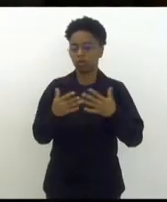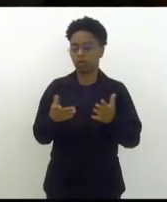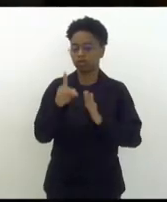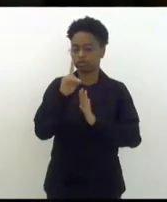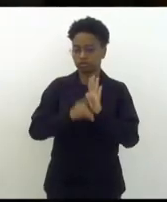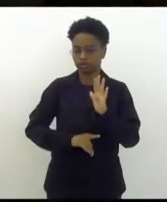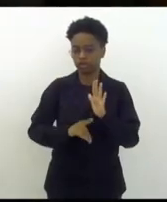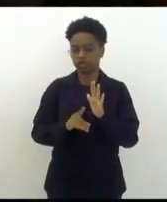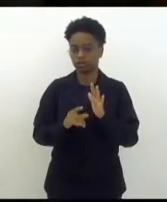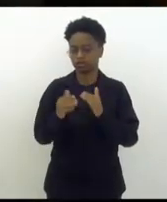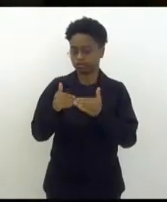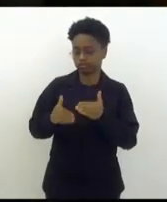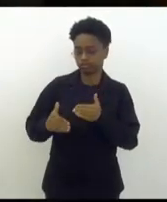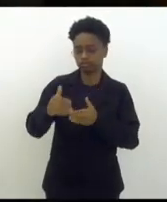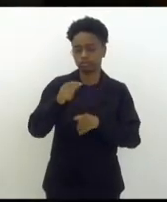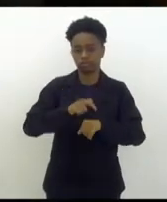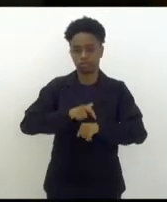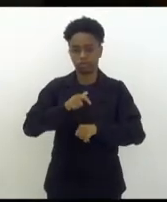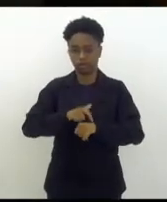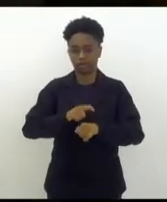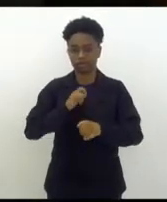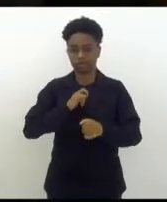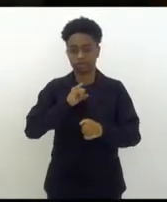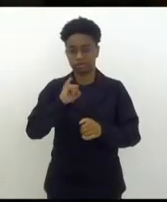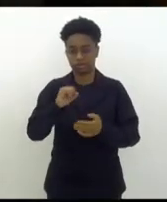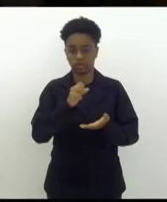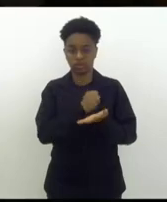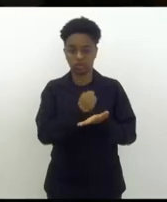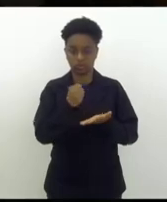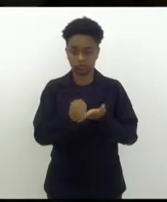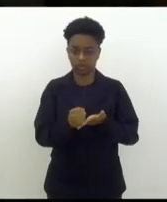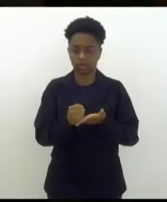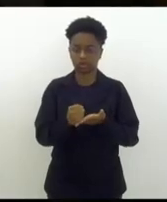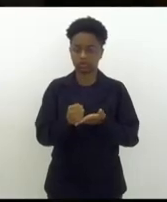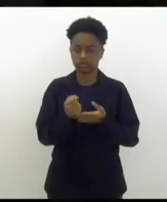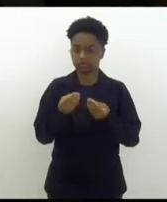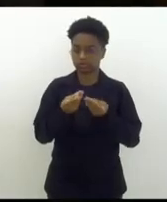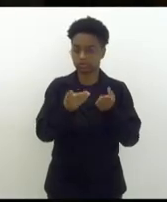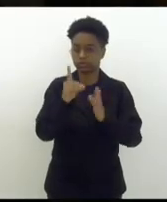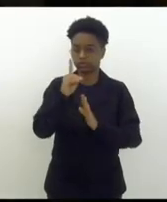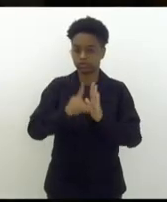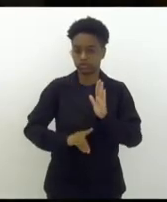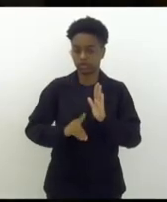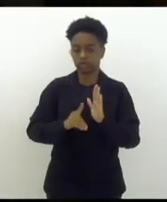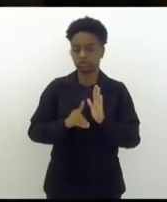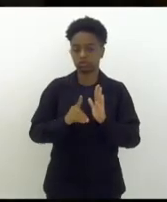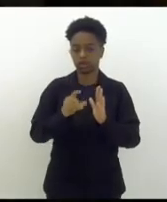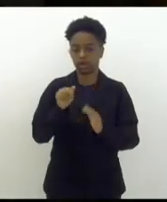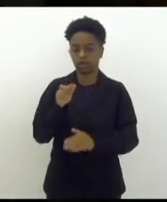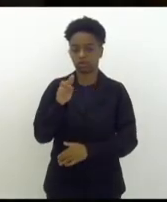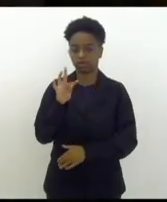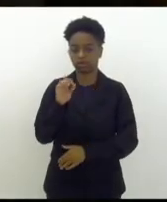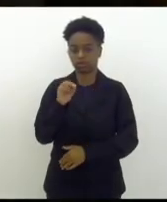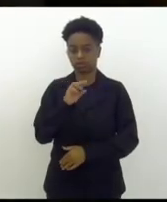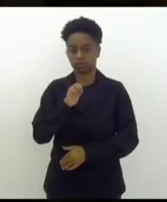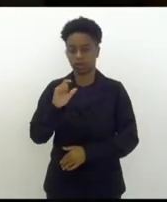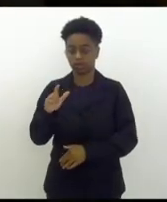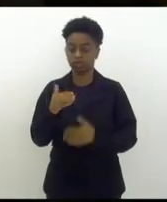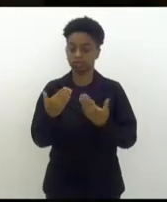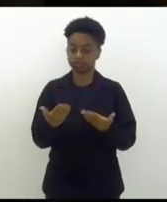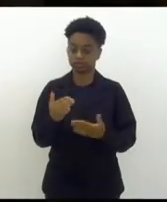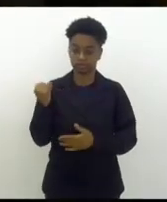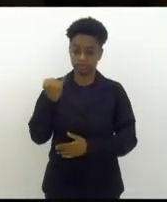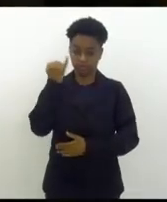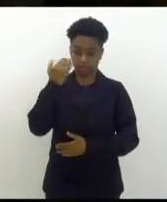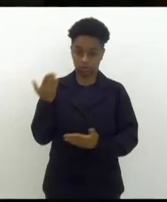cedidos a partir do momento da celebração de um contrato de sessão de direitos autorais então é muito importante que